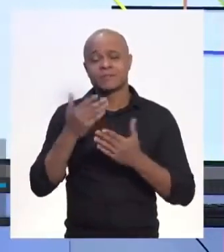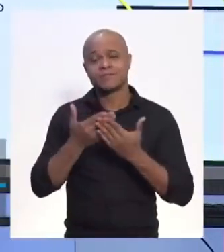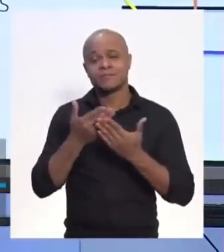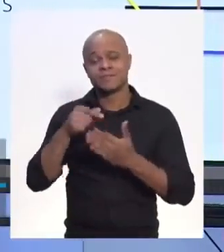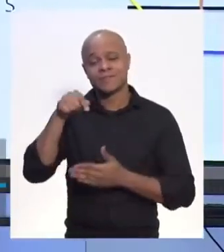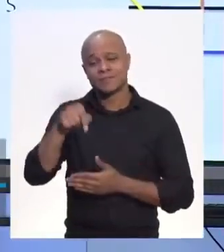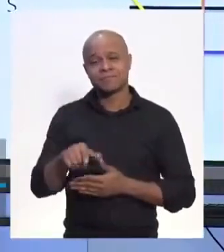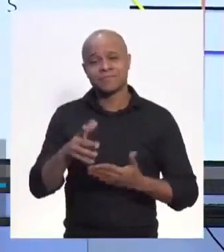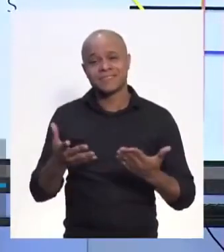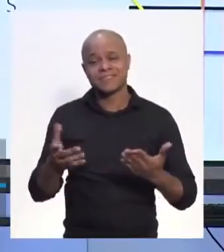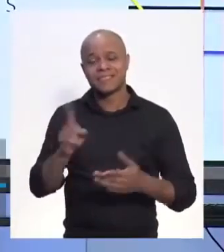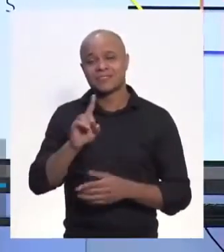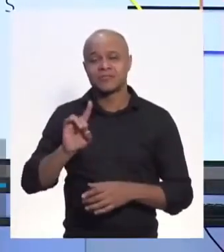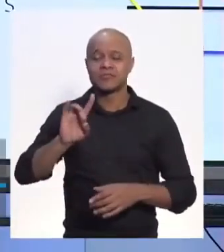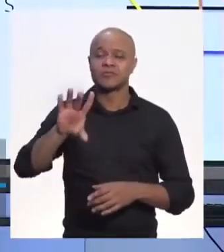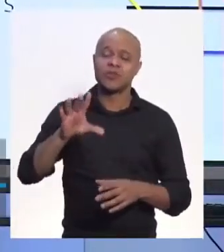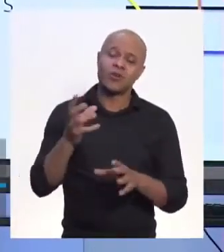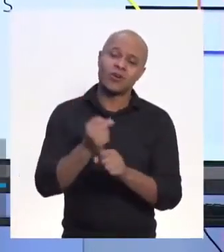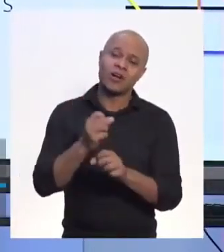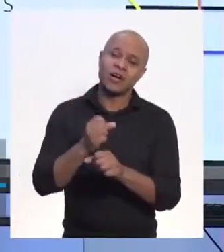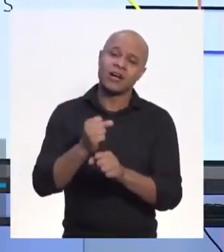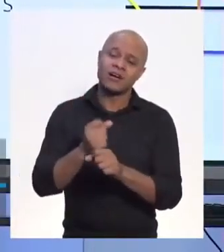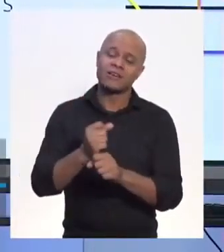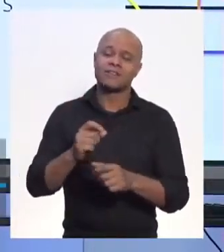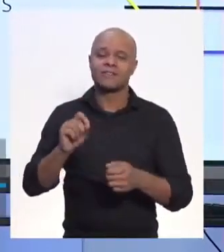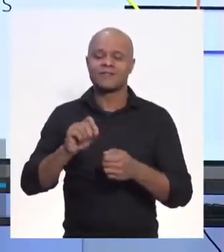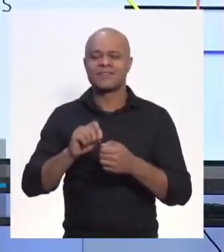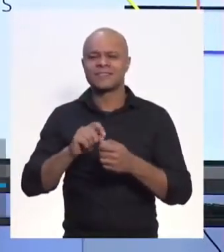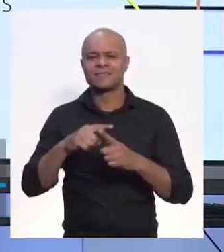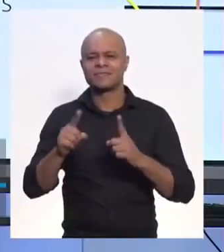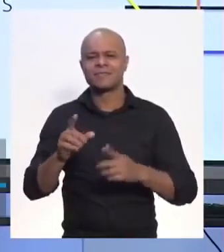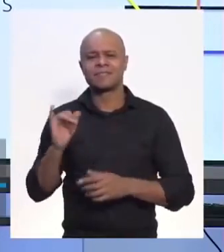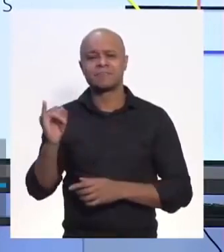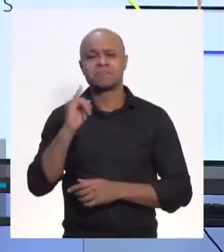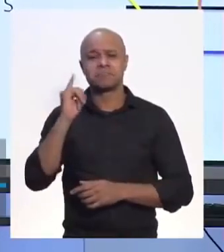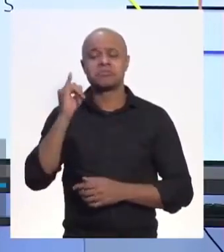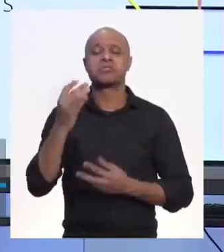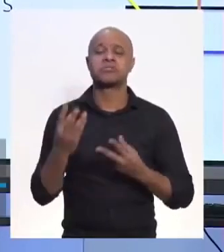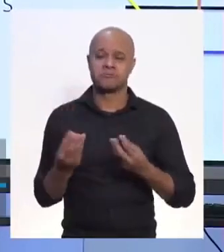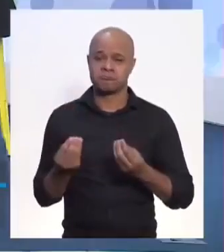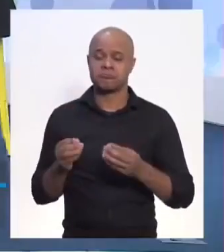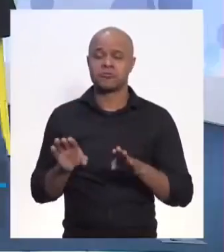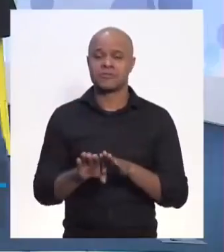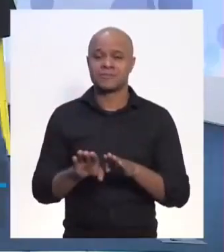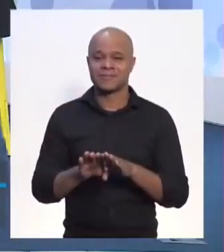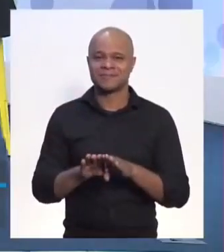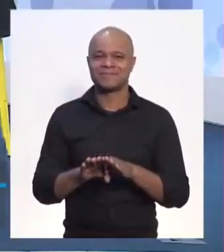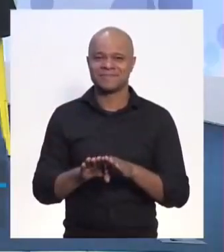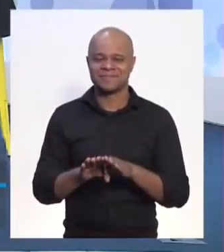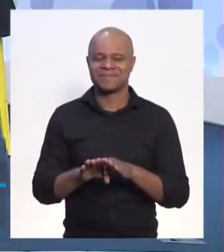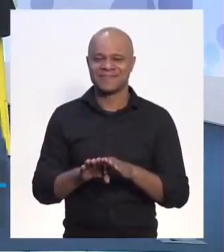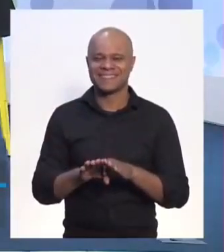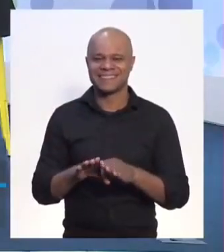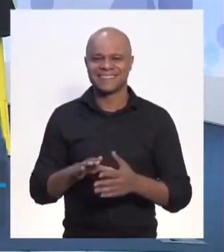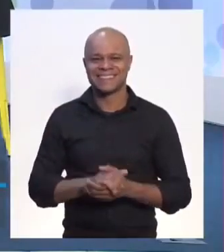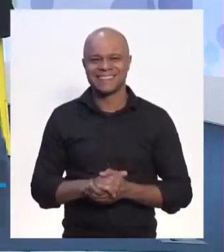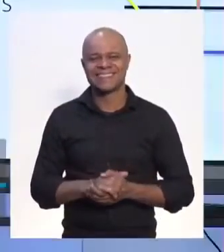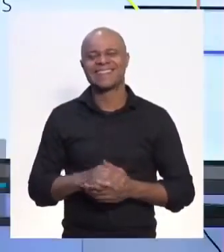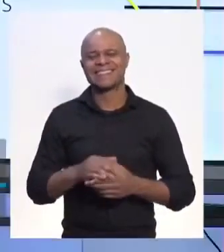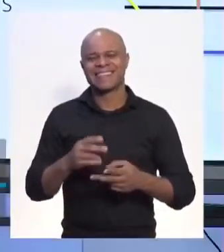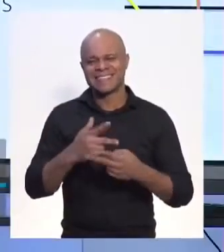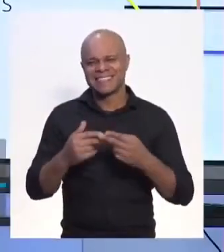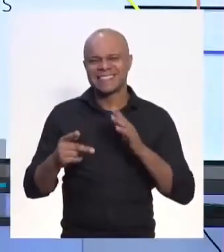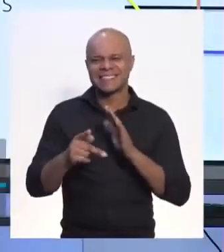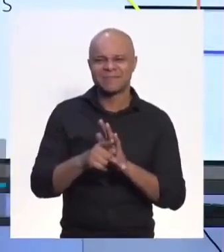aquela aula para você ficar fazendo conta, né? Muito pelo contrário. E elas são tão importantes quanto a aula mecânica, aquela aula que